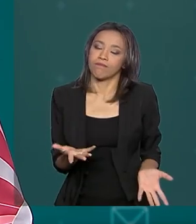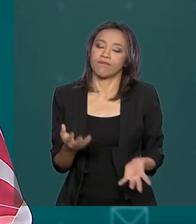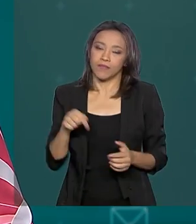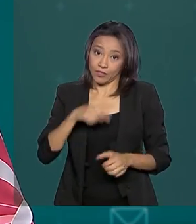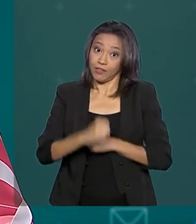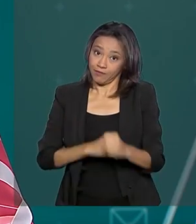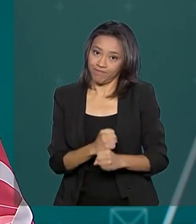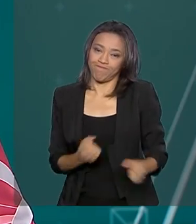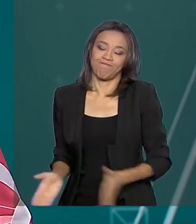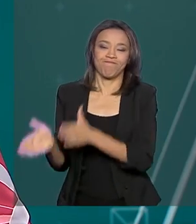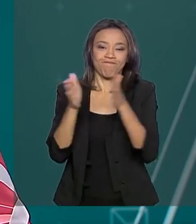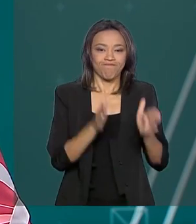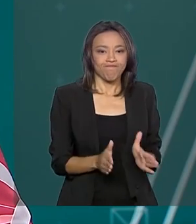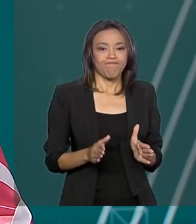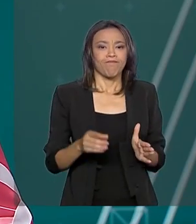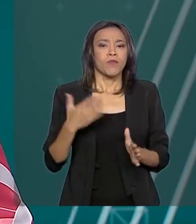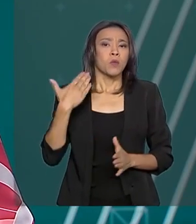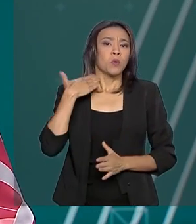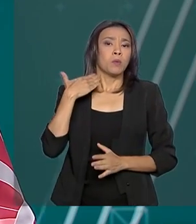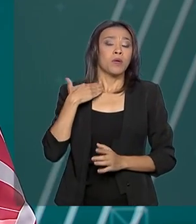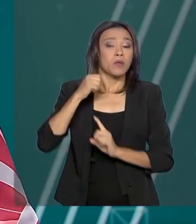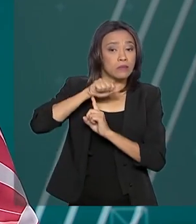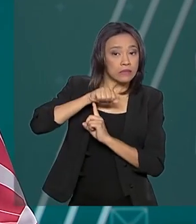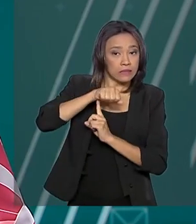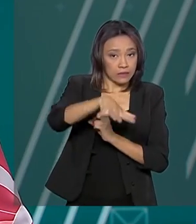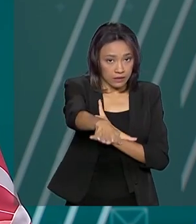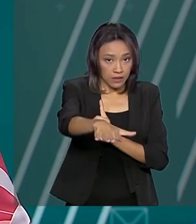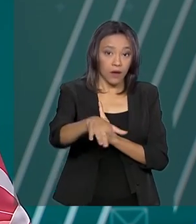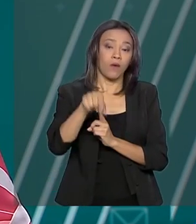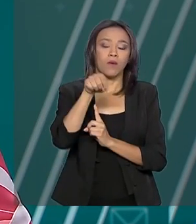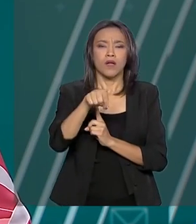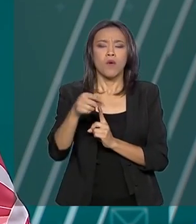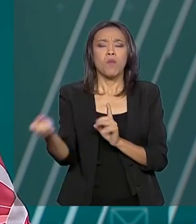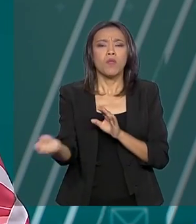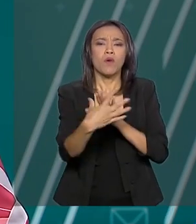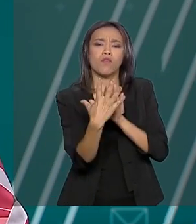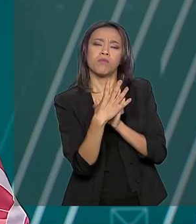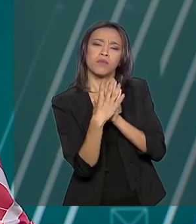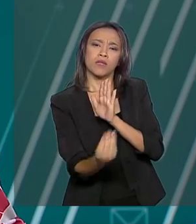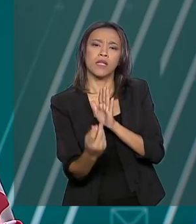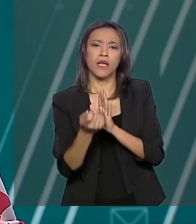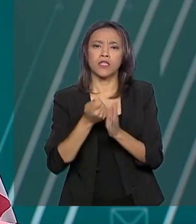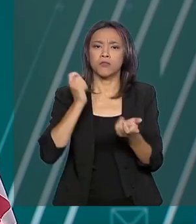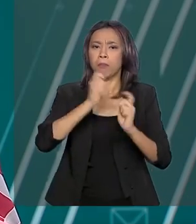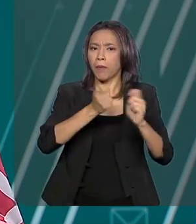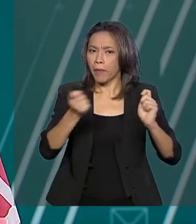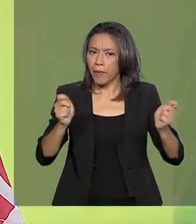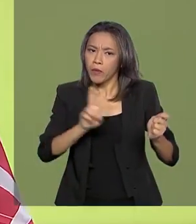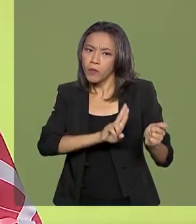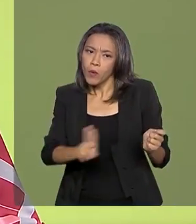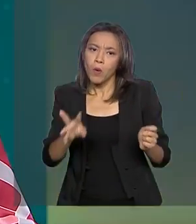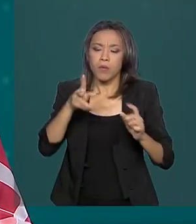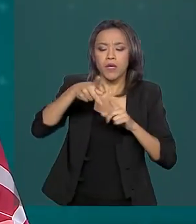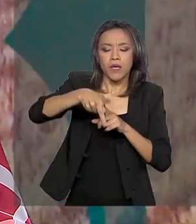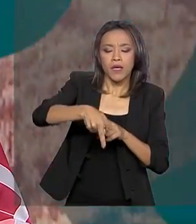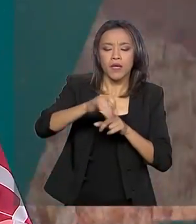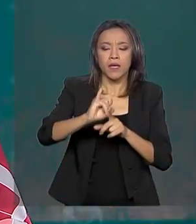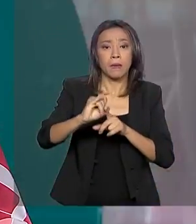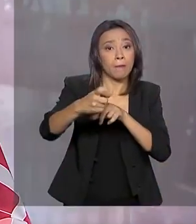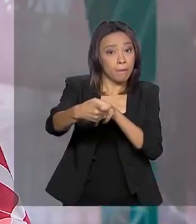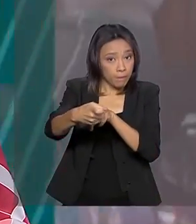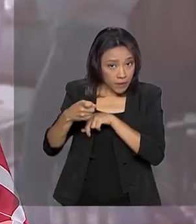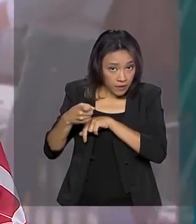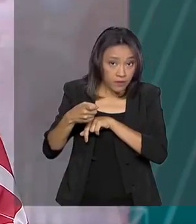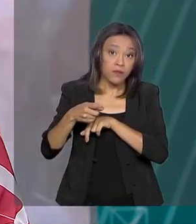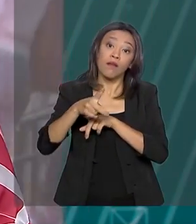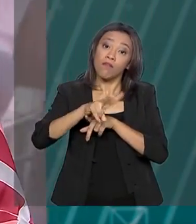O Banco Central lançou uma nova modalidade de pagamento por meios eletrônicos, o PIX. O serviço estará disponível